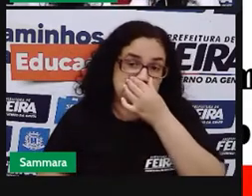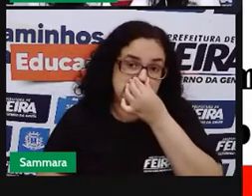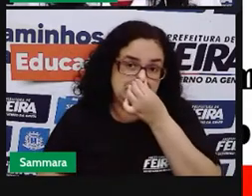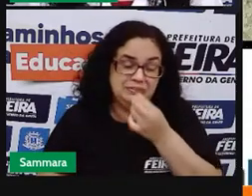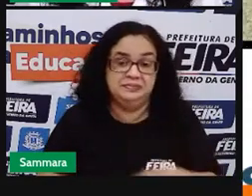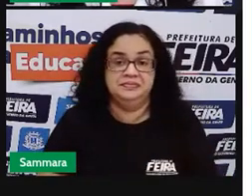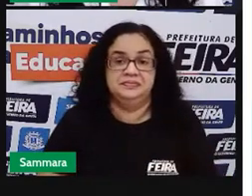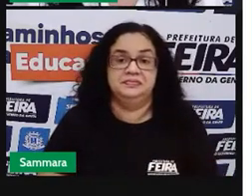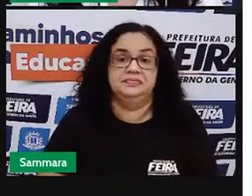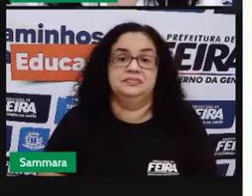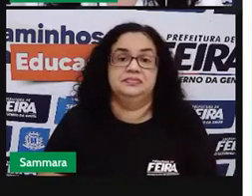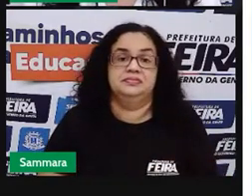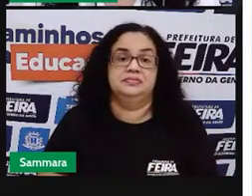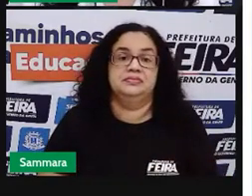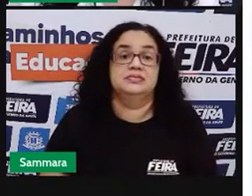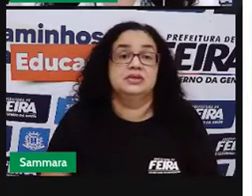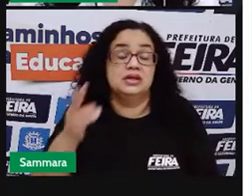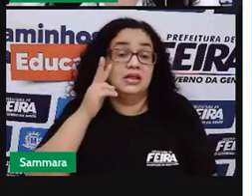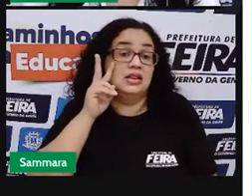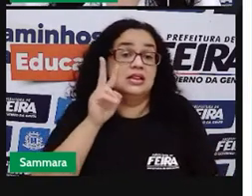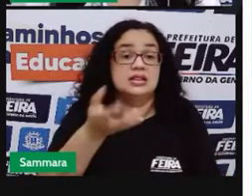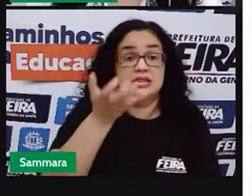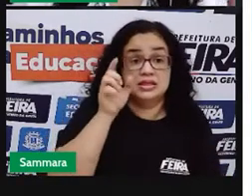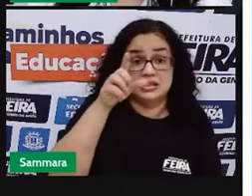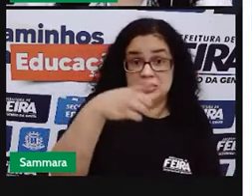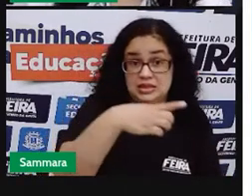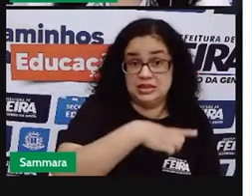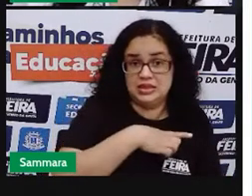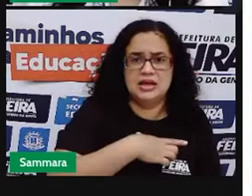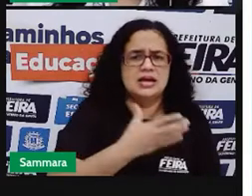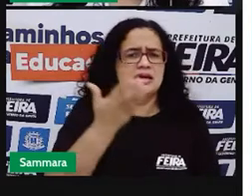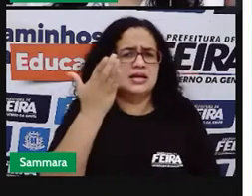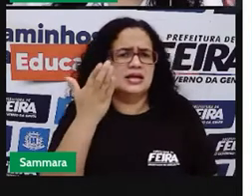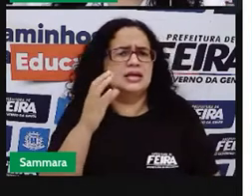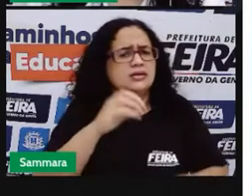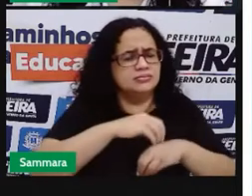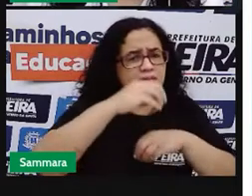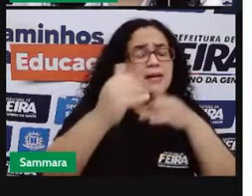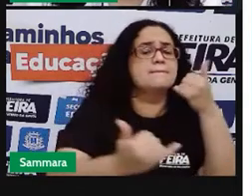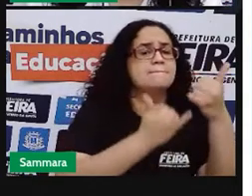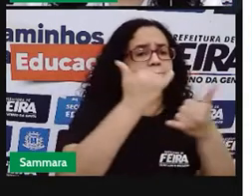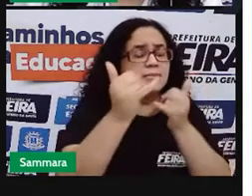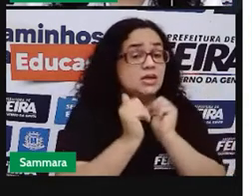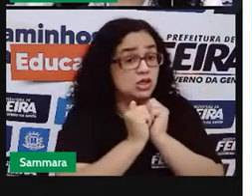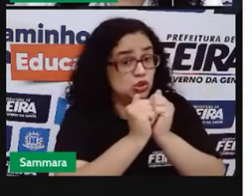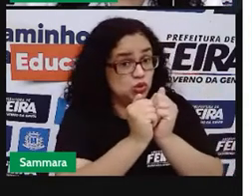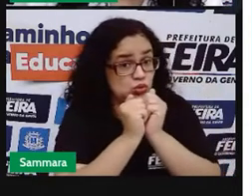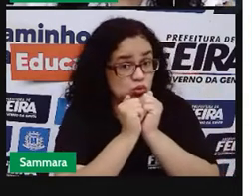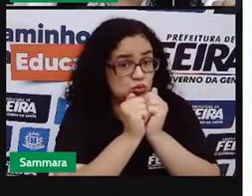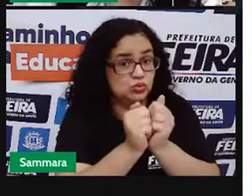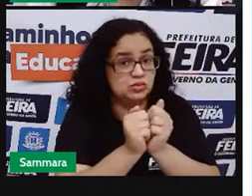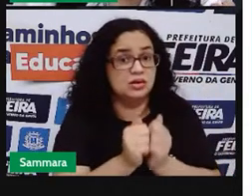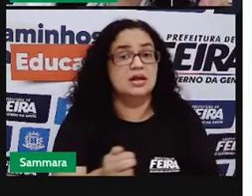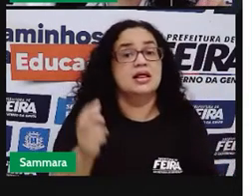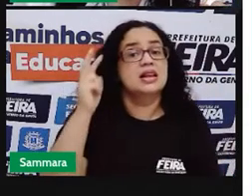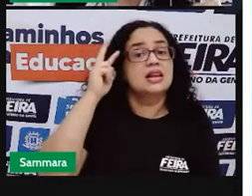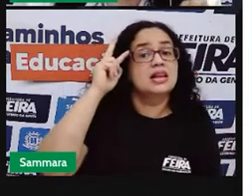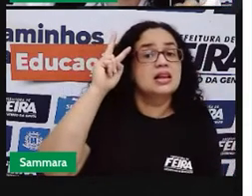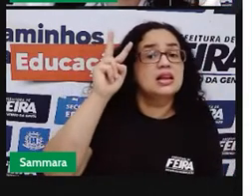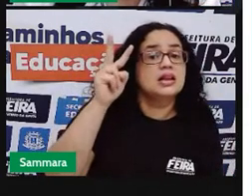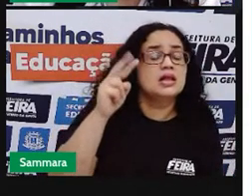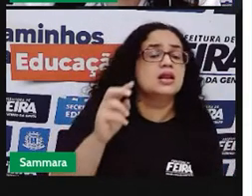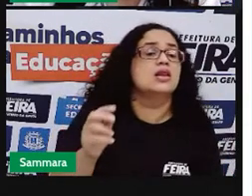Olha só. Essa aqui tem. Quem doa, brinca junto. Leve